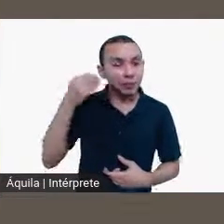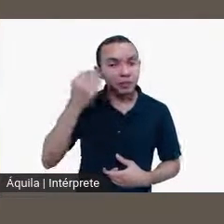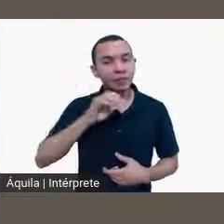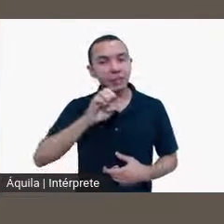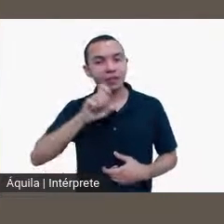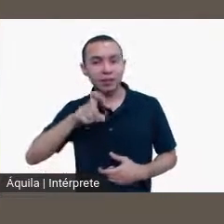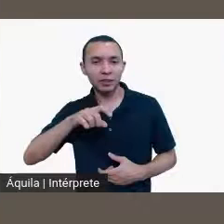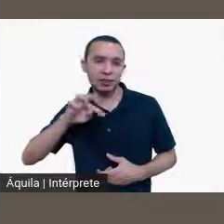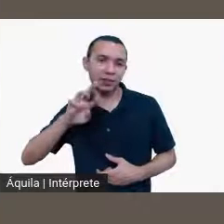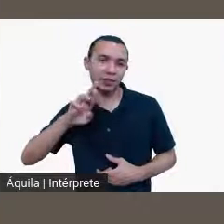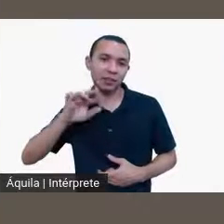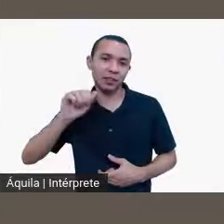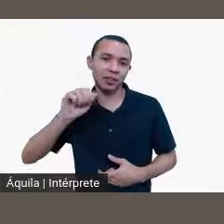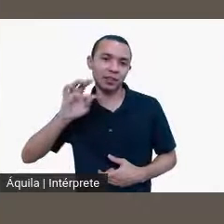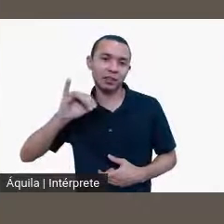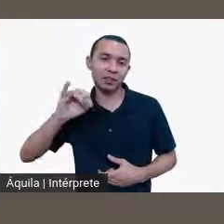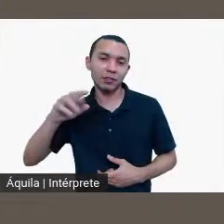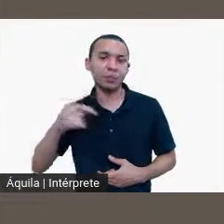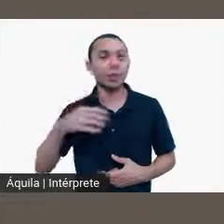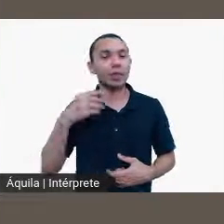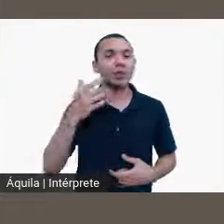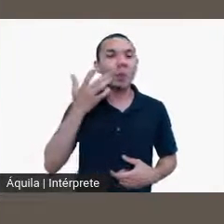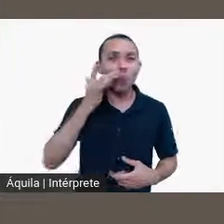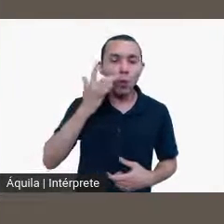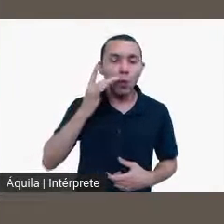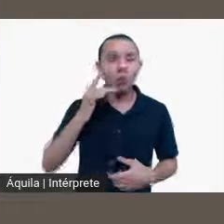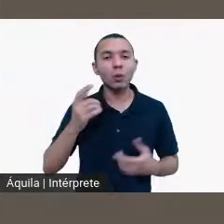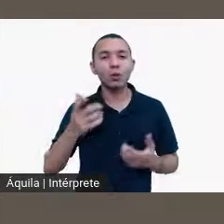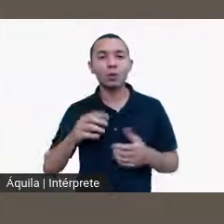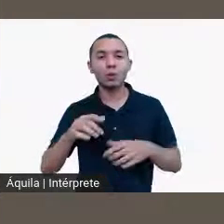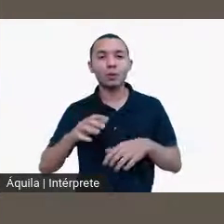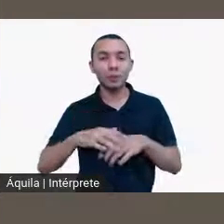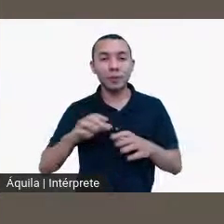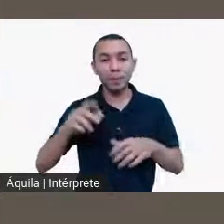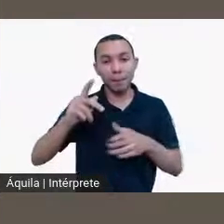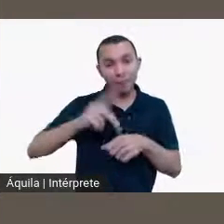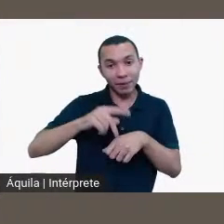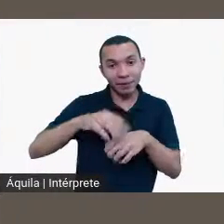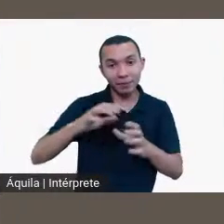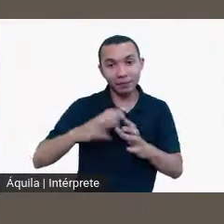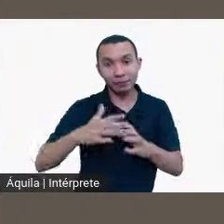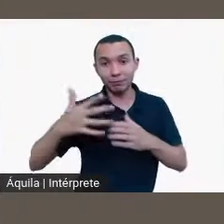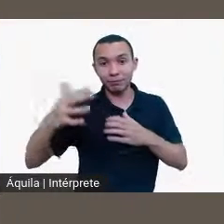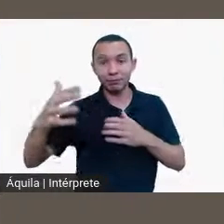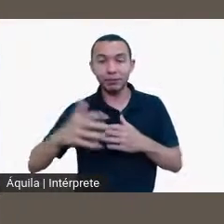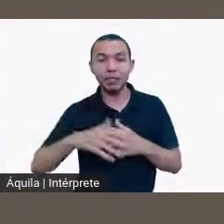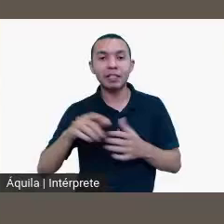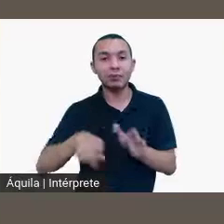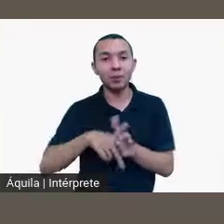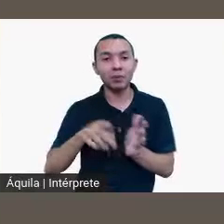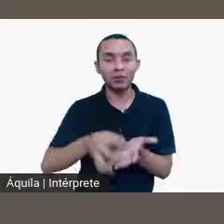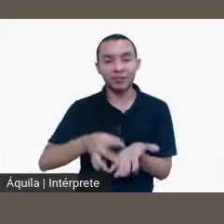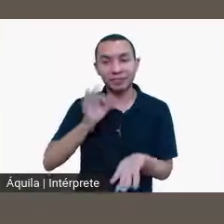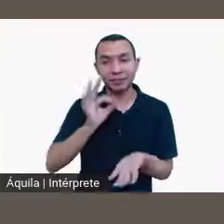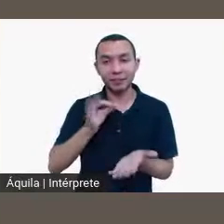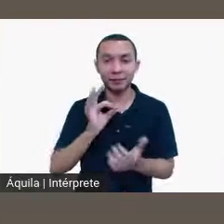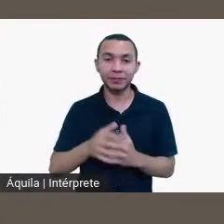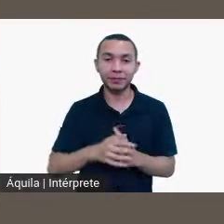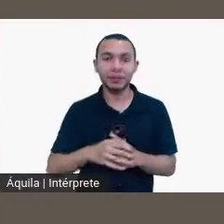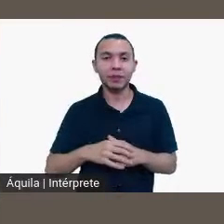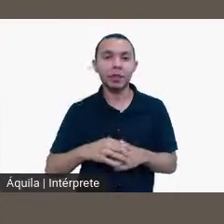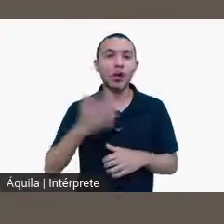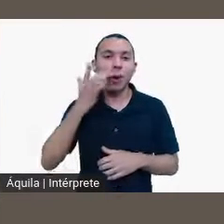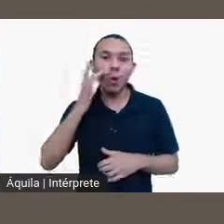em especial do ouro, do diamante e do café. Estabelecer a partir da materialidade dos produtos, ouro, diamante,